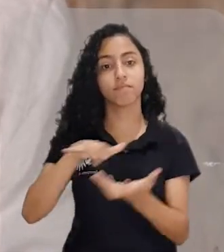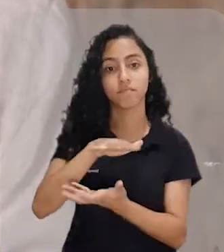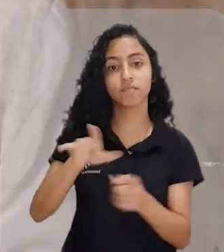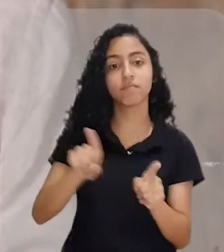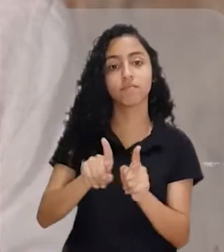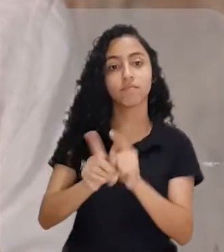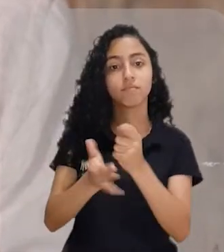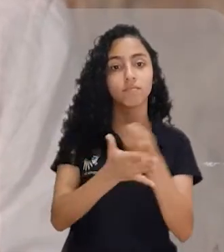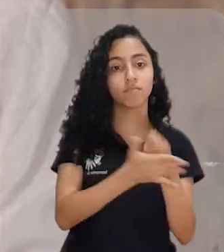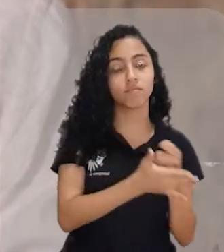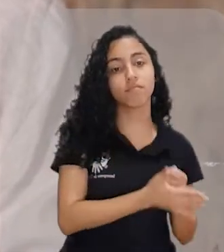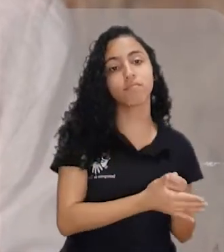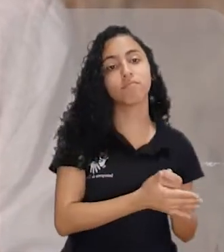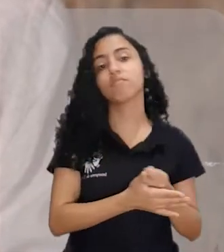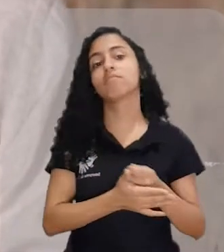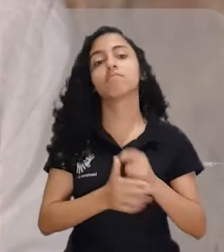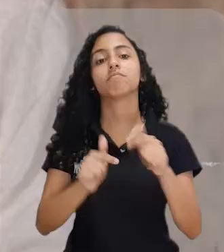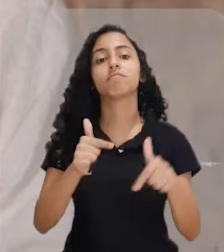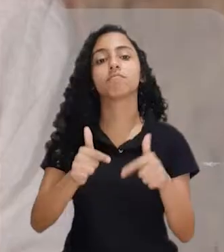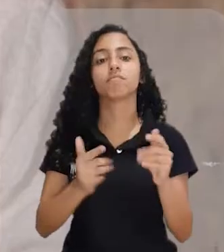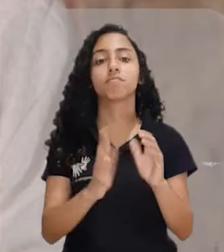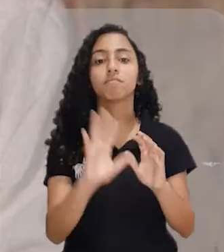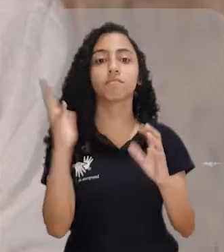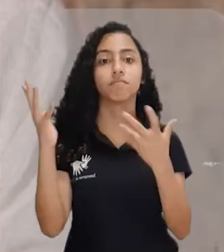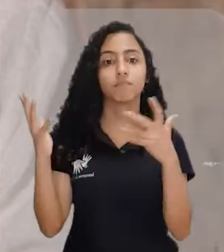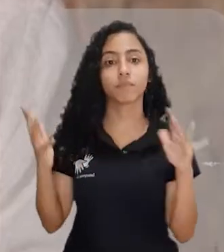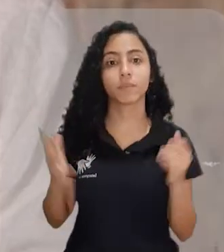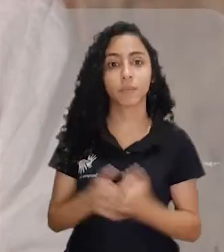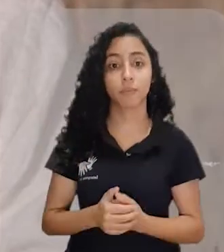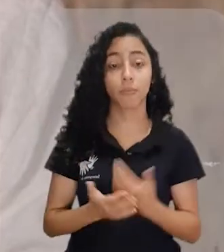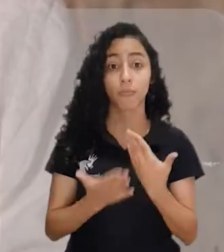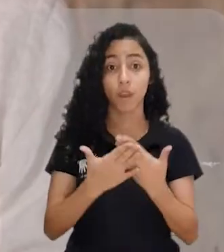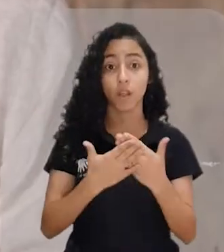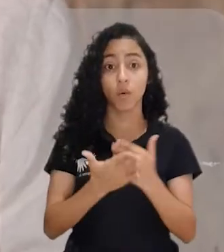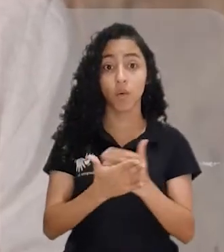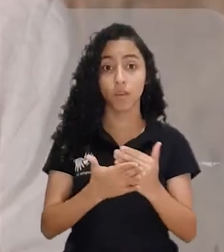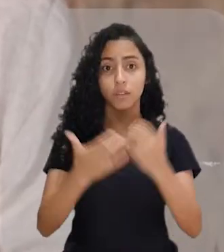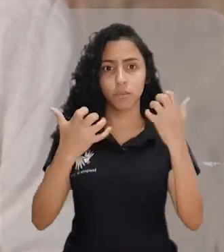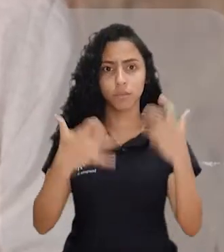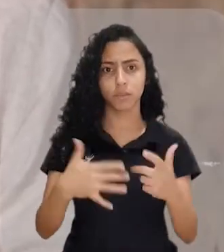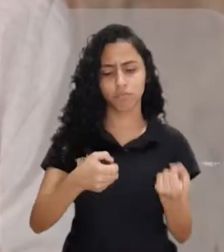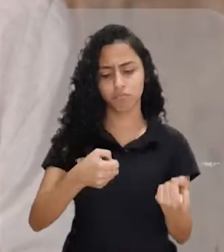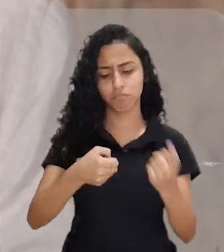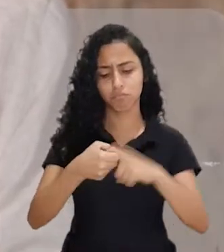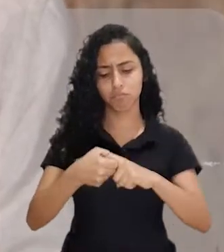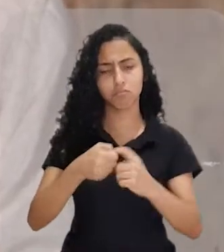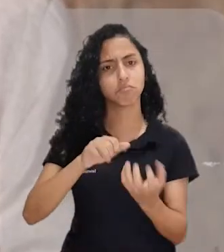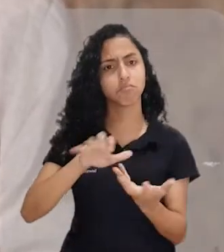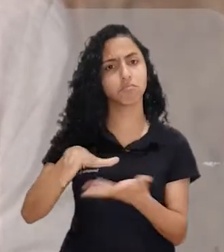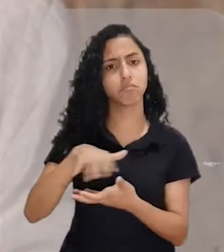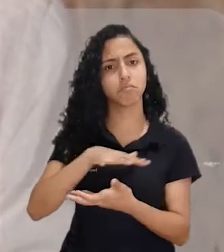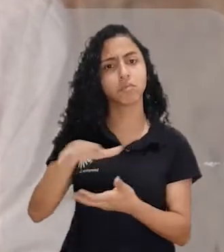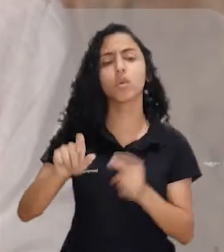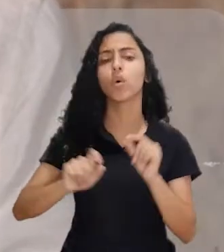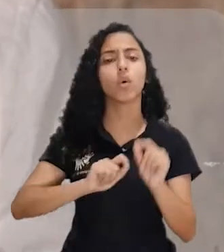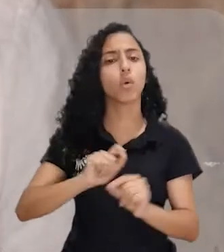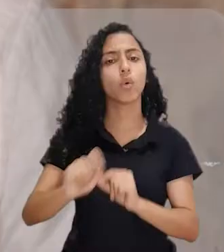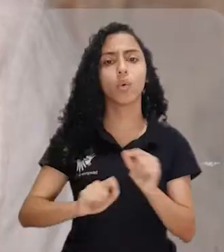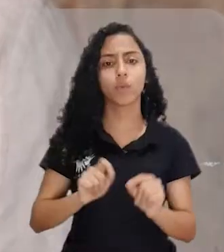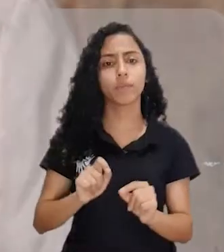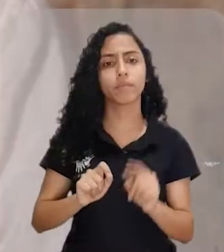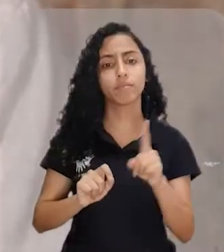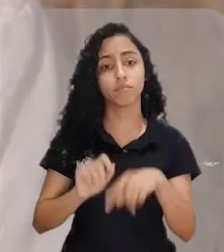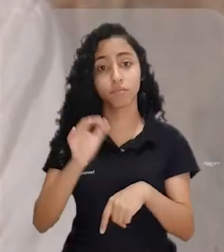para vocês sobre restauração ecológica e pagamento por serviços ambientais. A gente vai começar a nossa aula definindo o